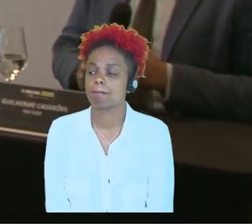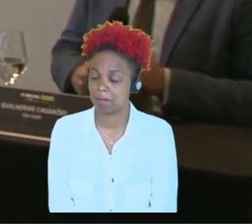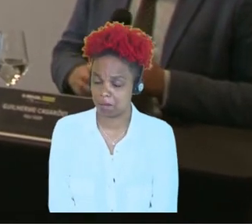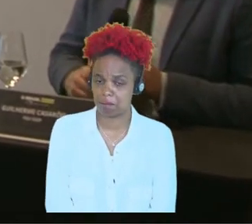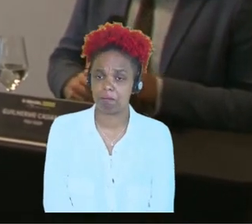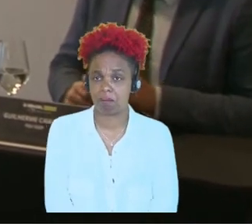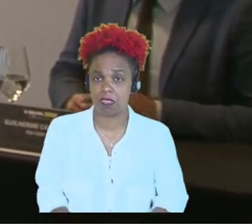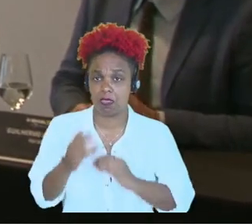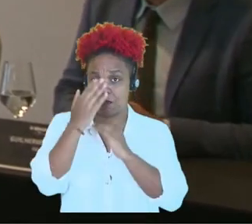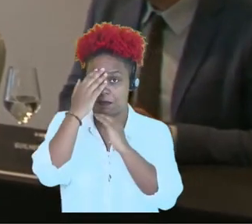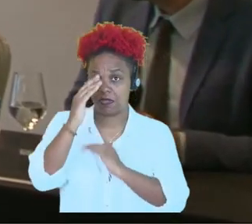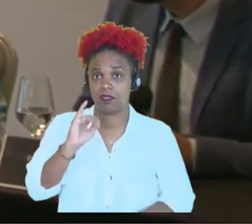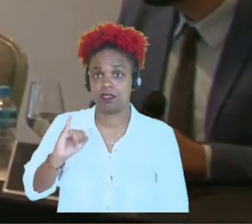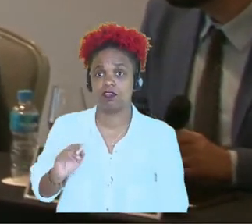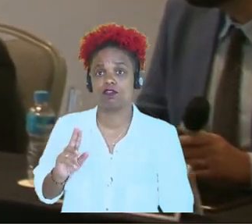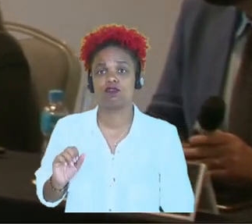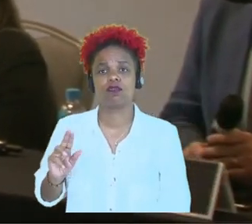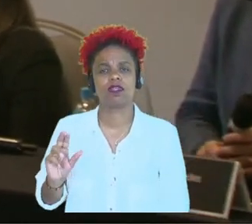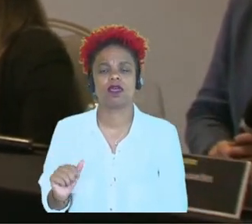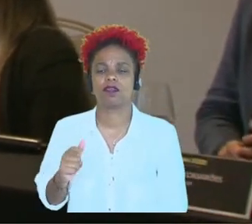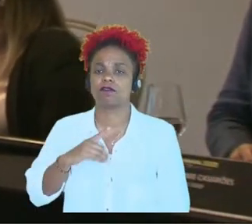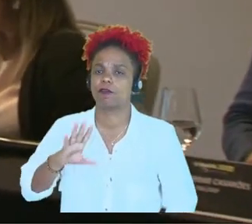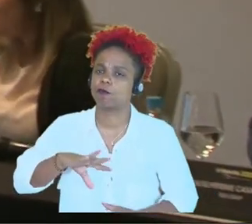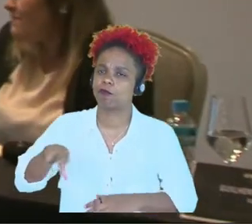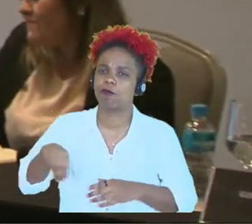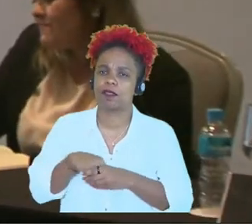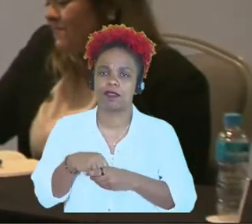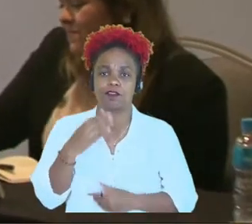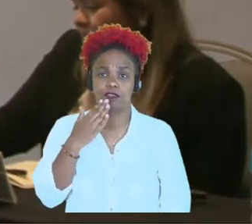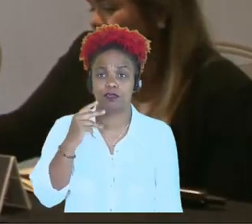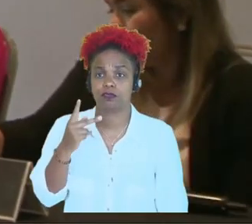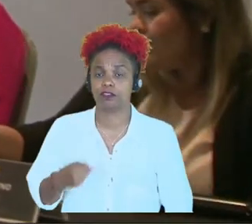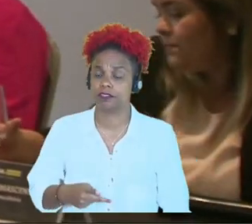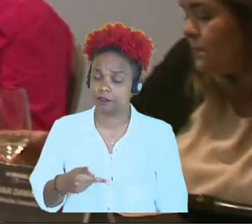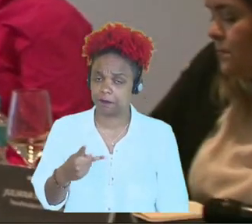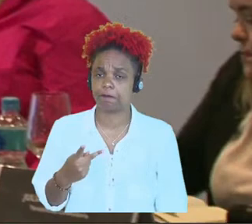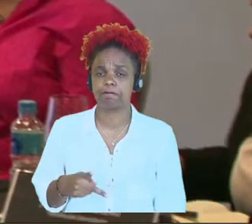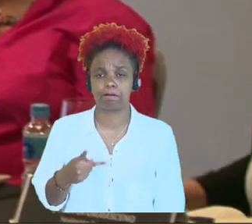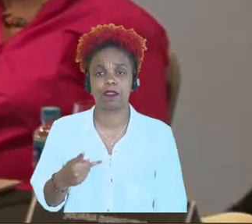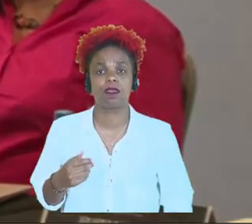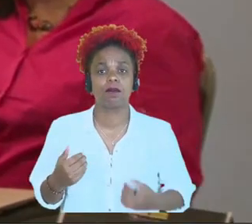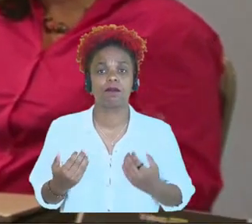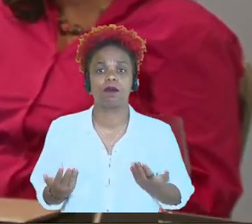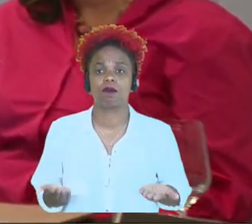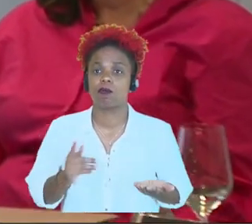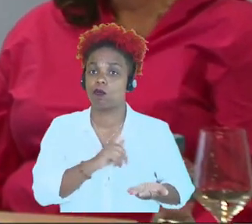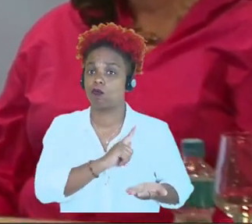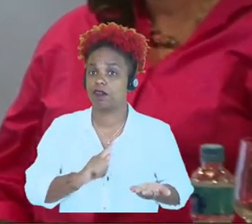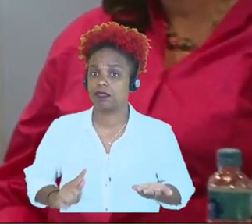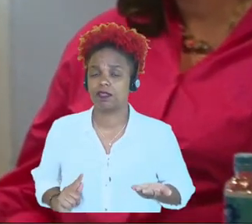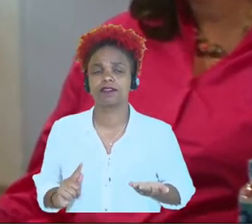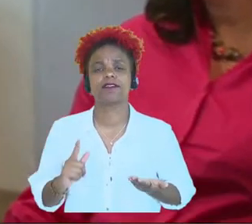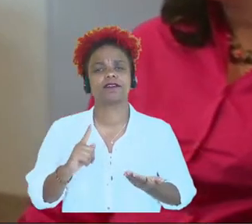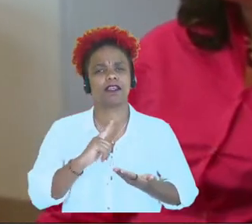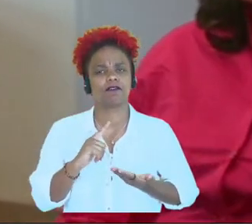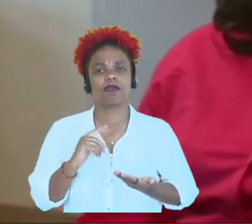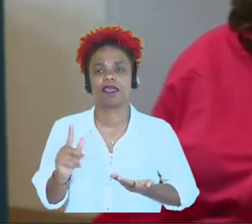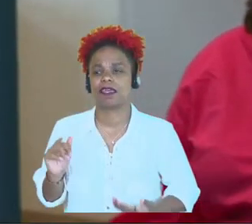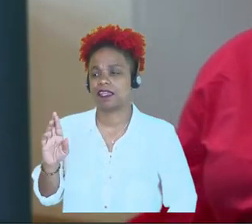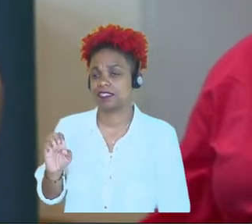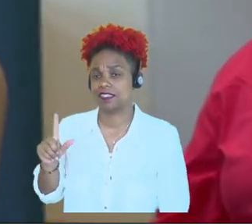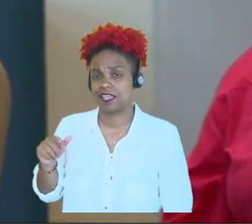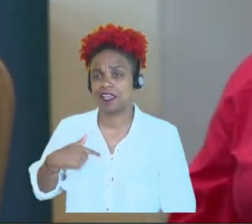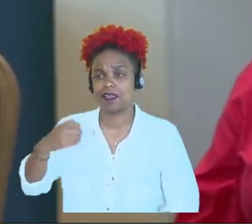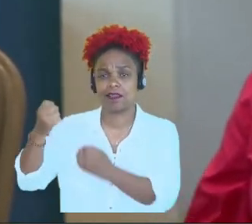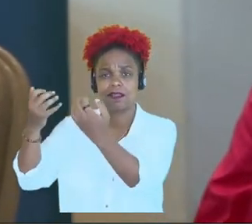Obrigado, Juliana. Muito complementar a sua fala. A governança tratada pela Graziella, você